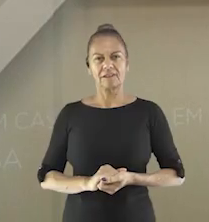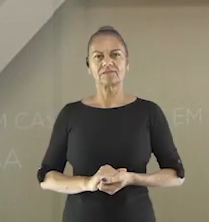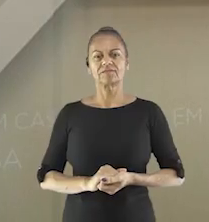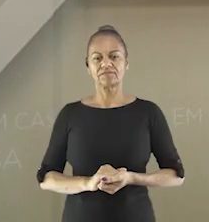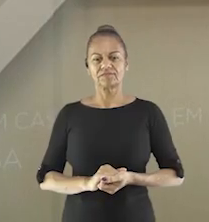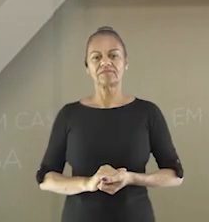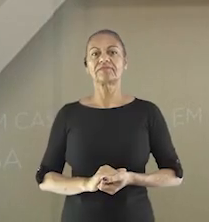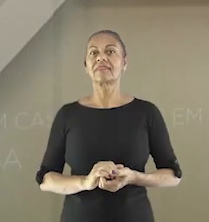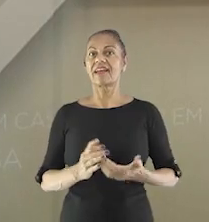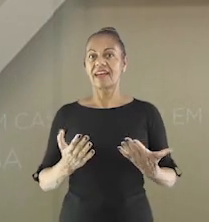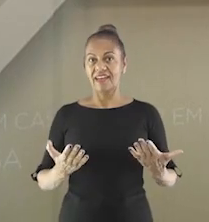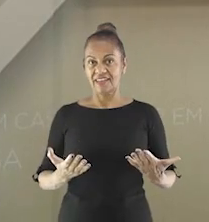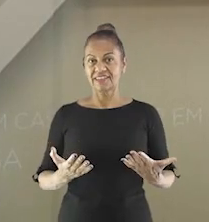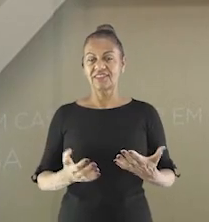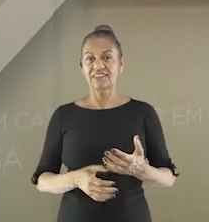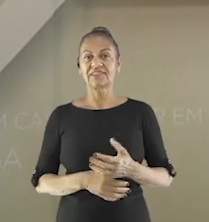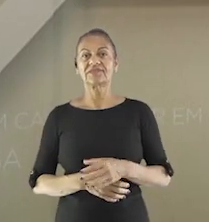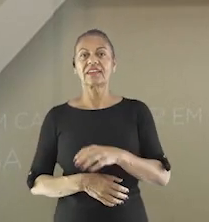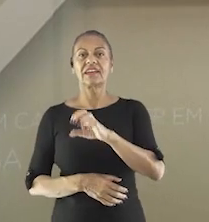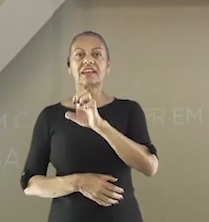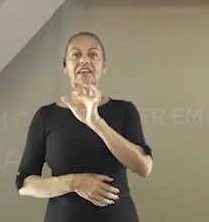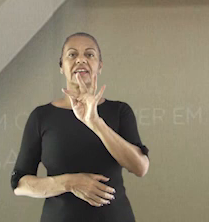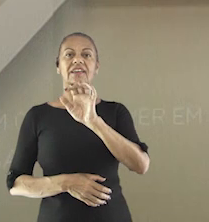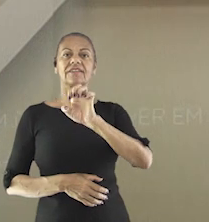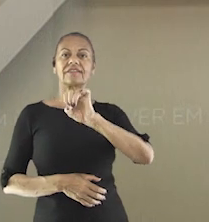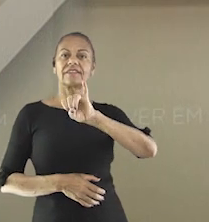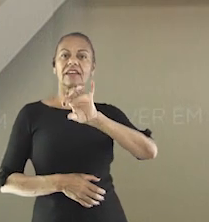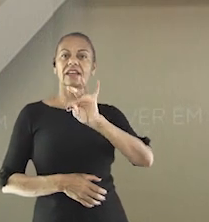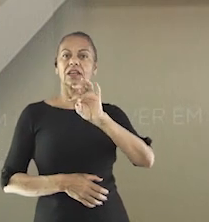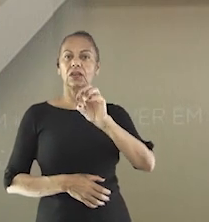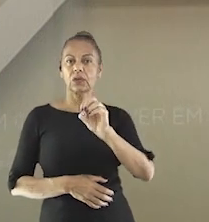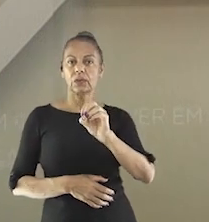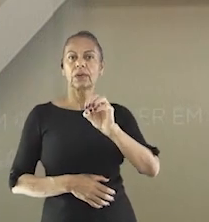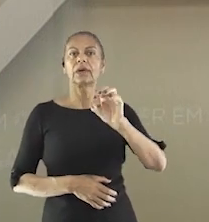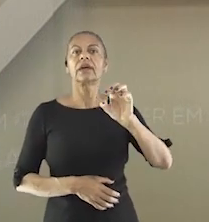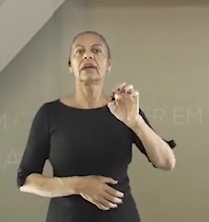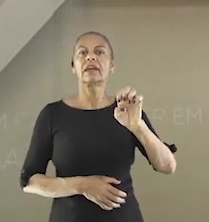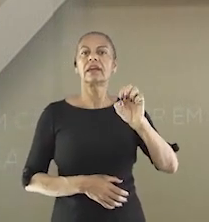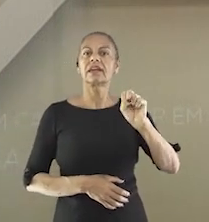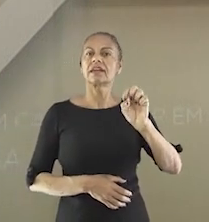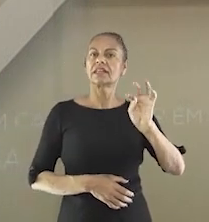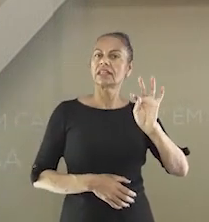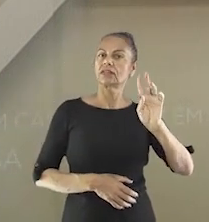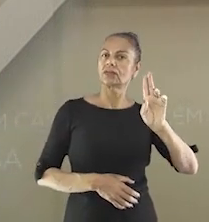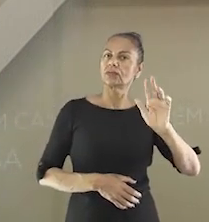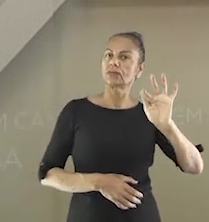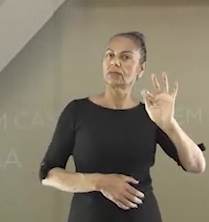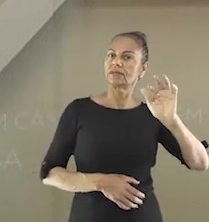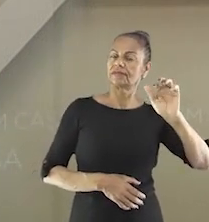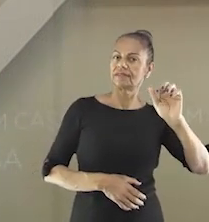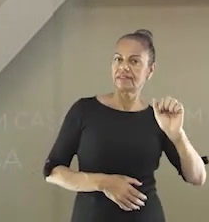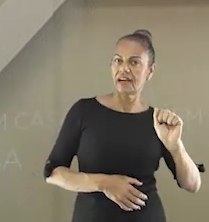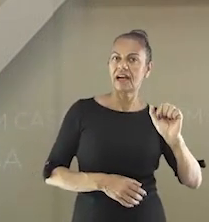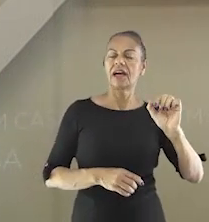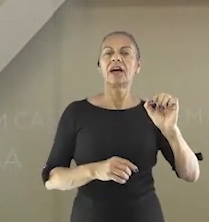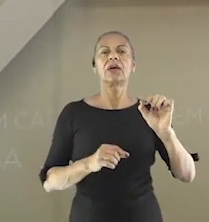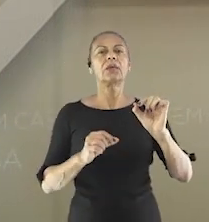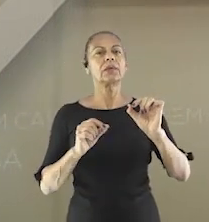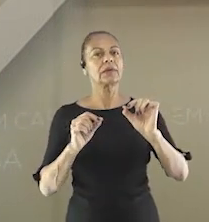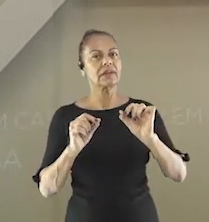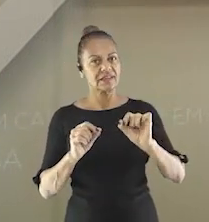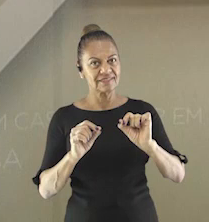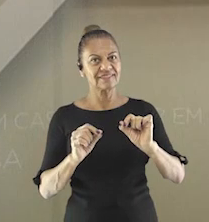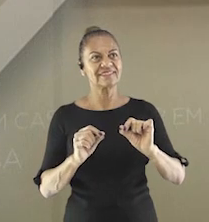Pessoal, estou falando do efeito estufa. É um fenômeno natural da Terra, tá? Essa retenção de calor feita pelos gases estufa é essencial para manter o